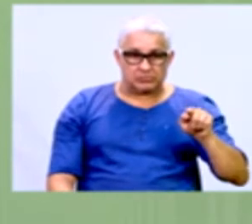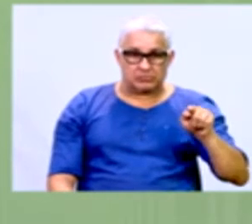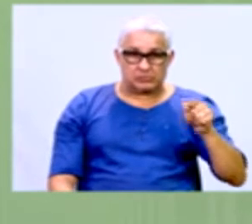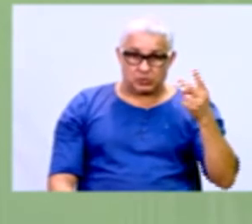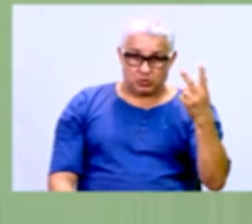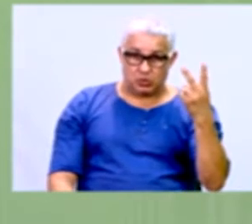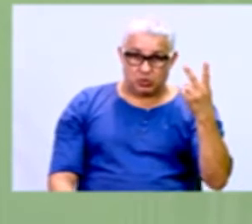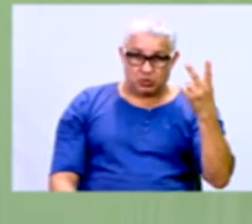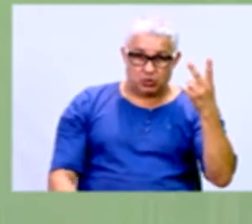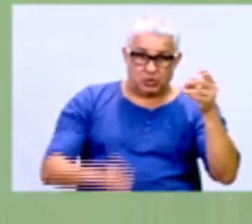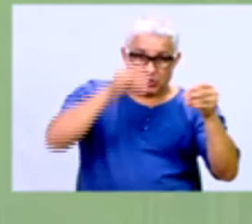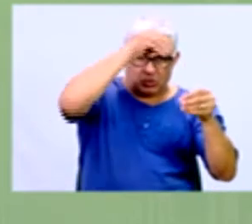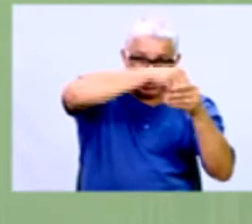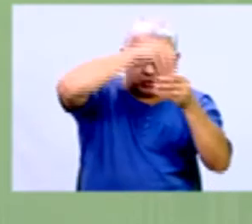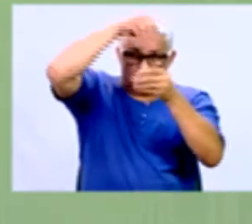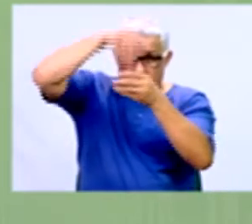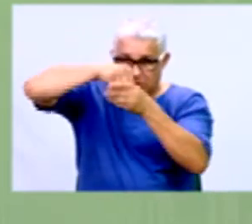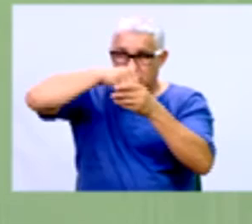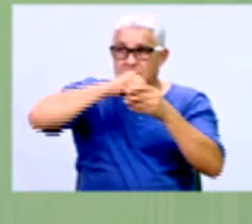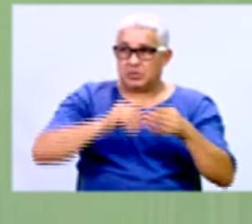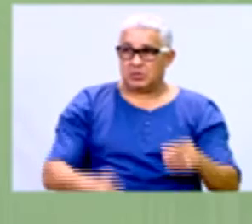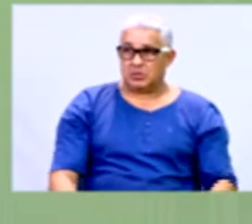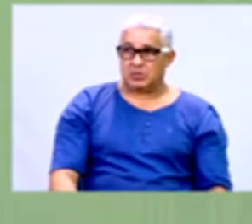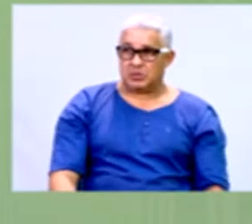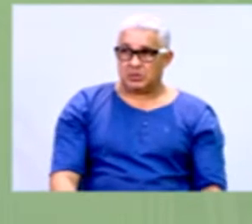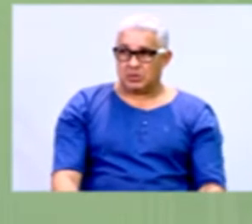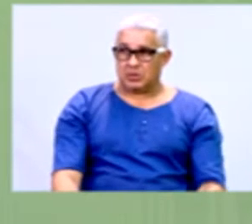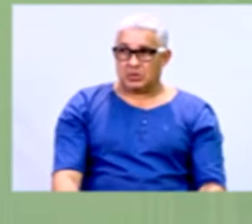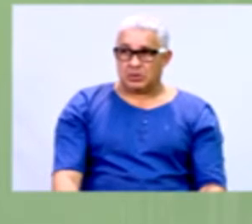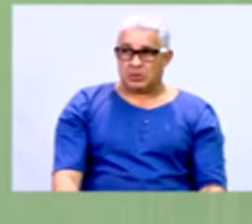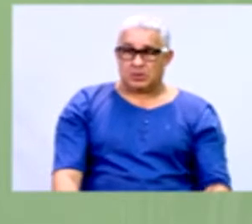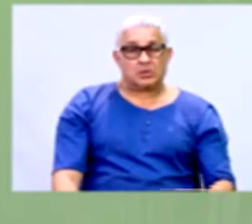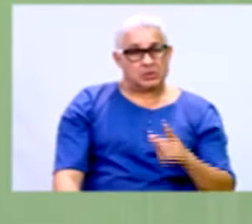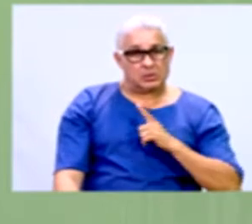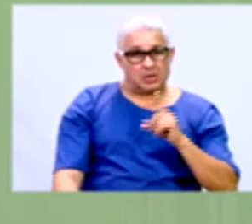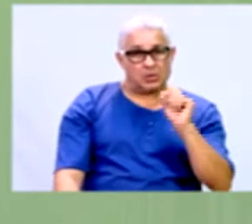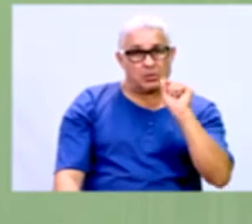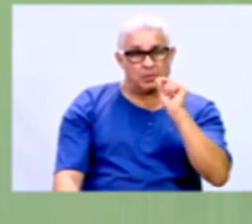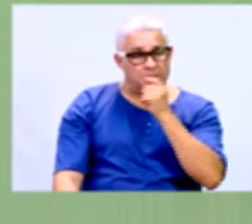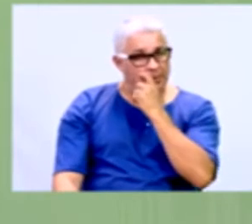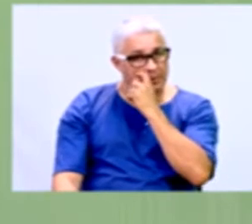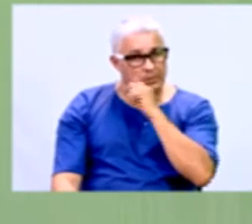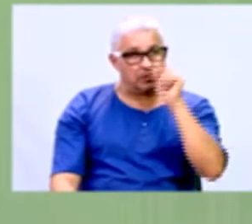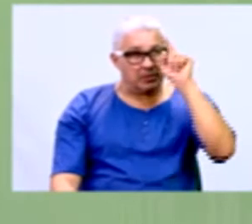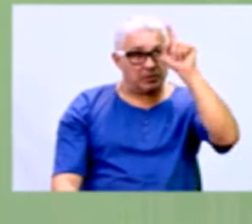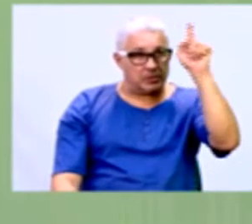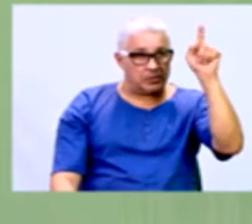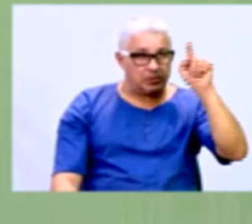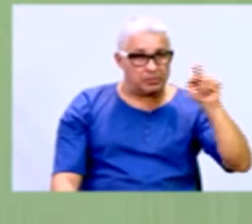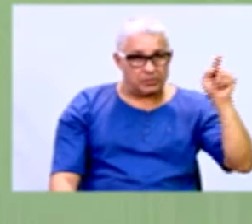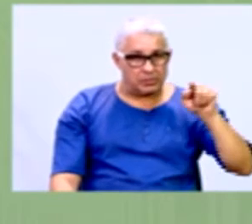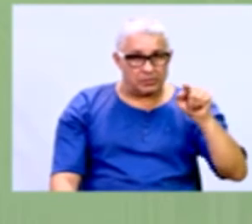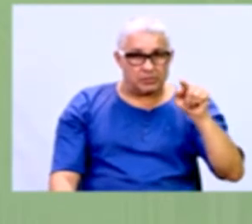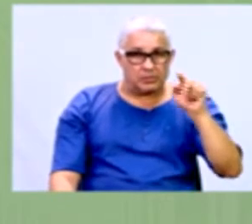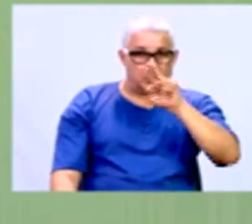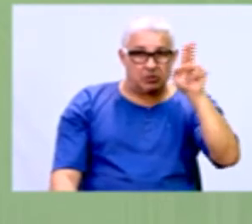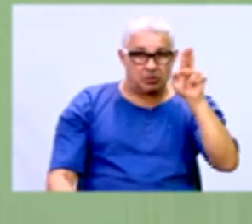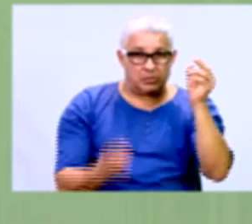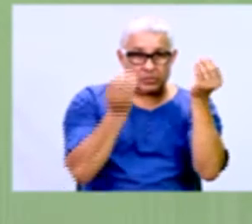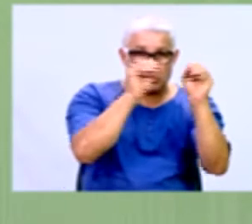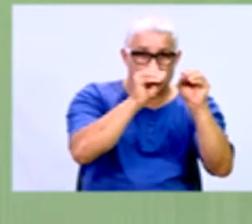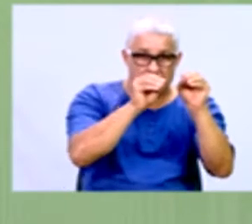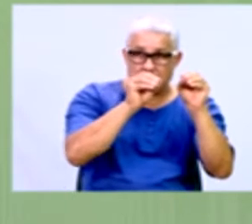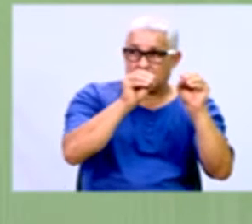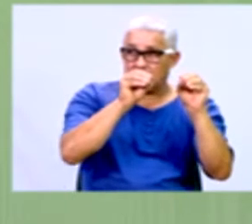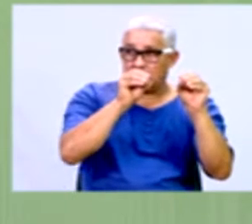chaves dentro da mesma notação, né? Nós temos aqui a chave nome e a chave